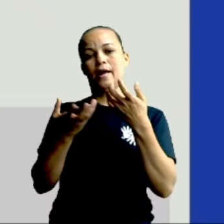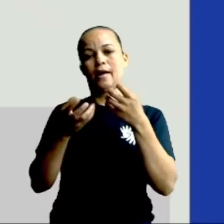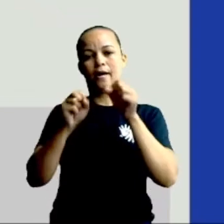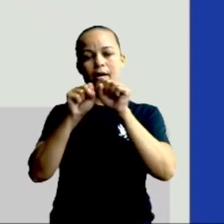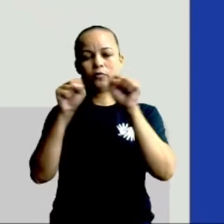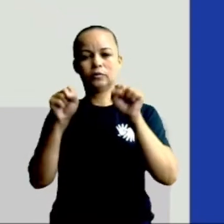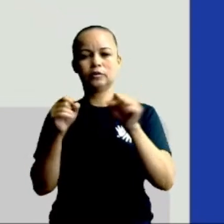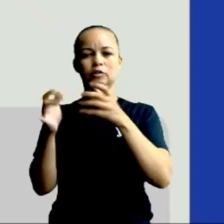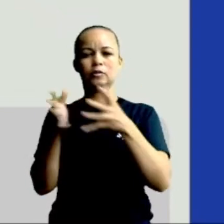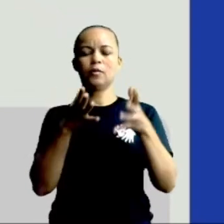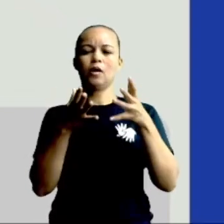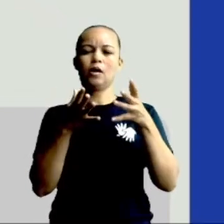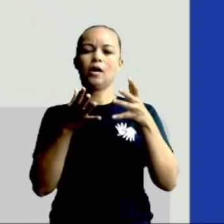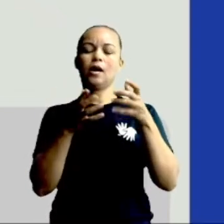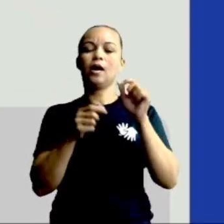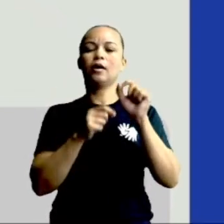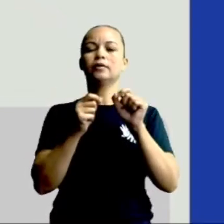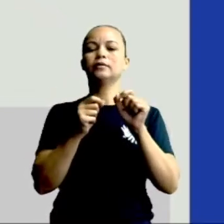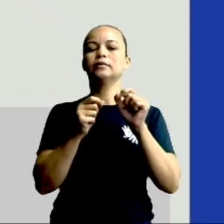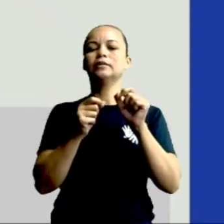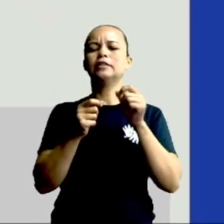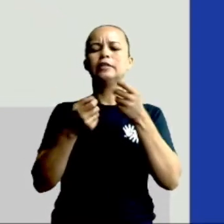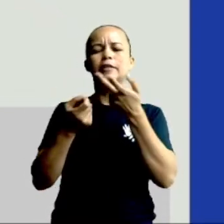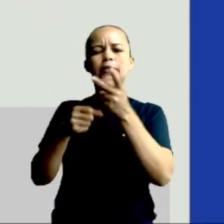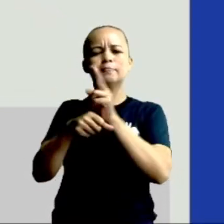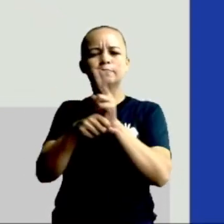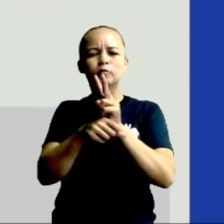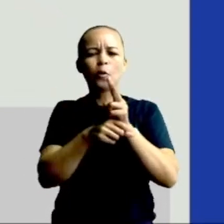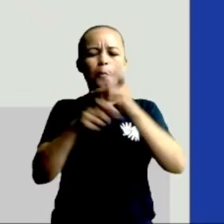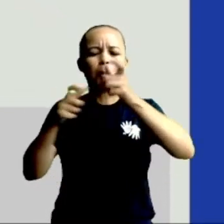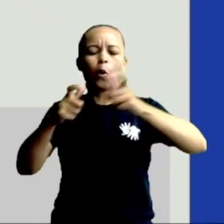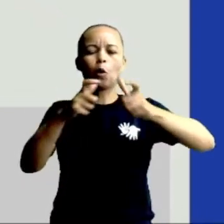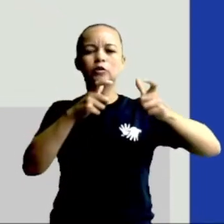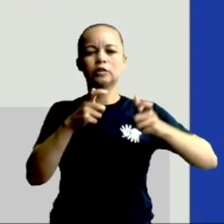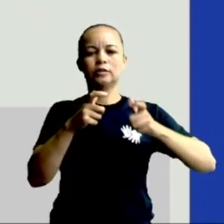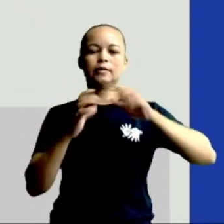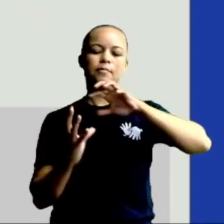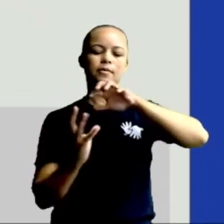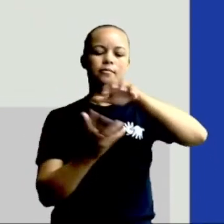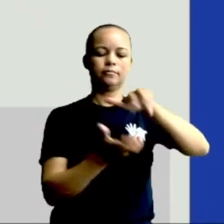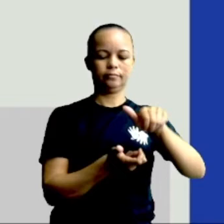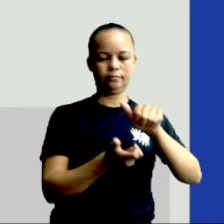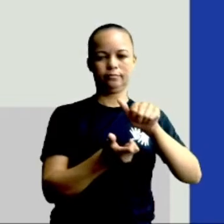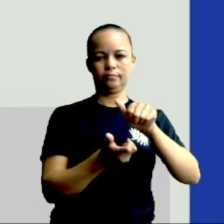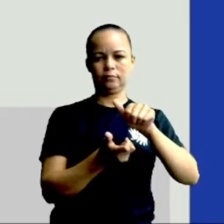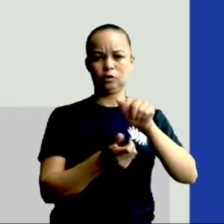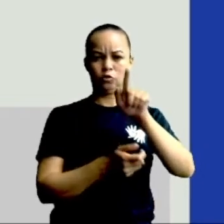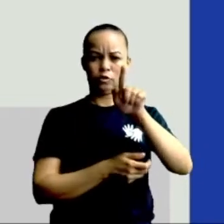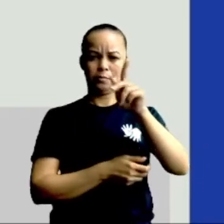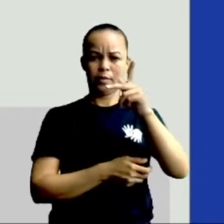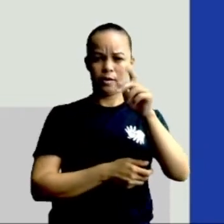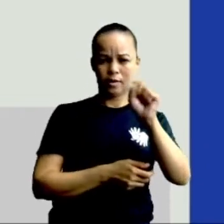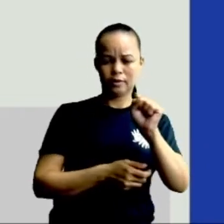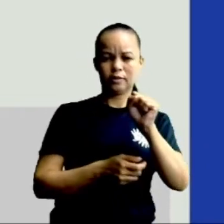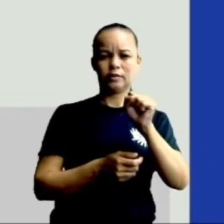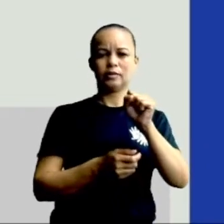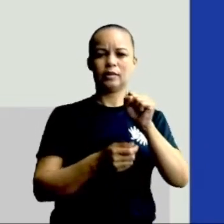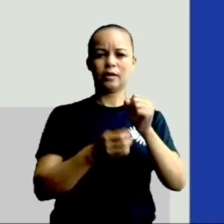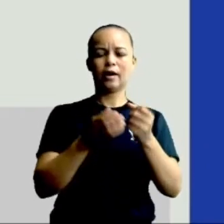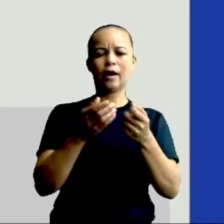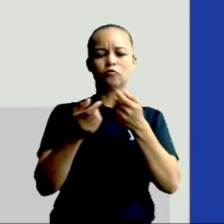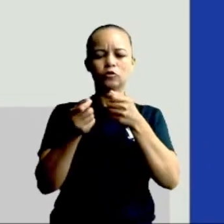em inglês para Global Positioning System, Sistema de Posicionamento Global. O GPS funciona com o auxílio